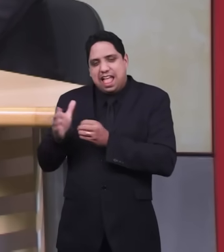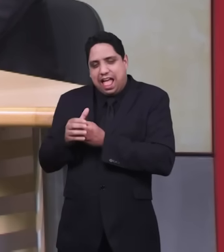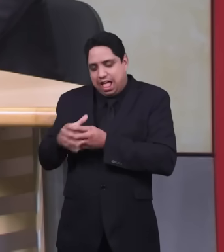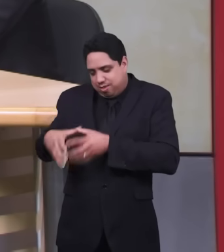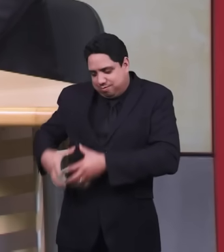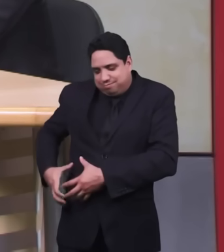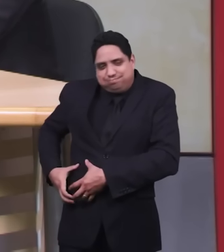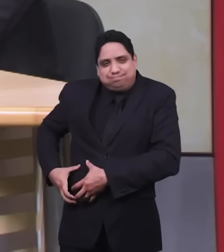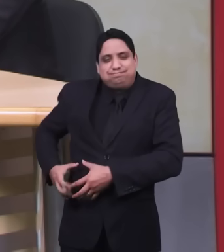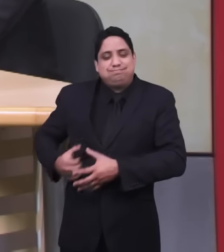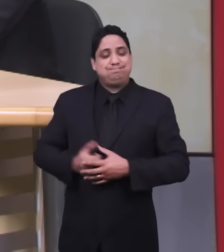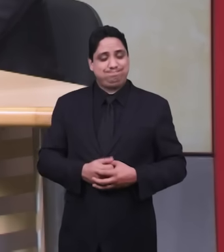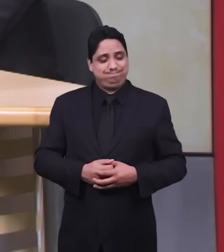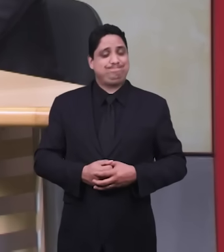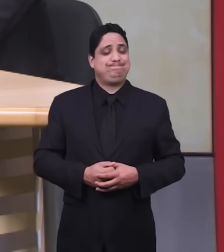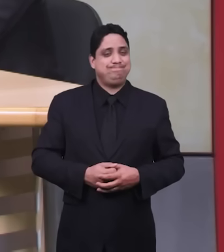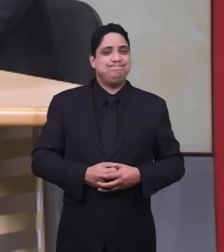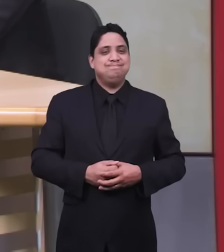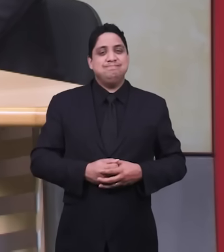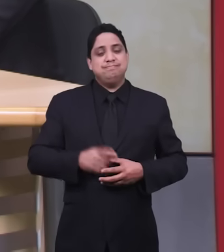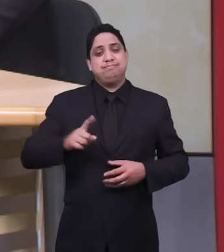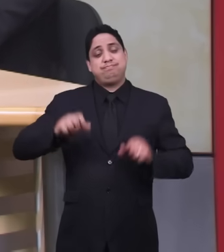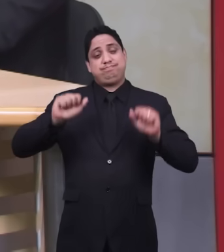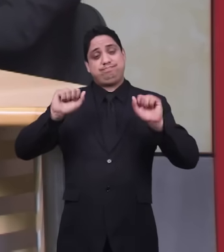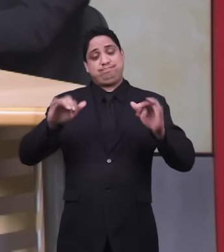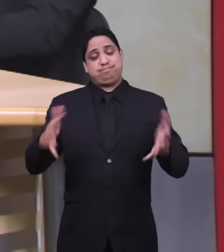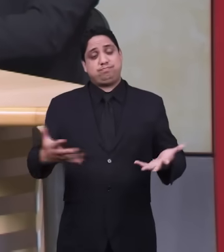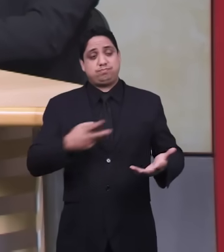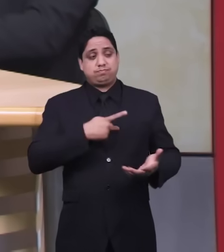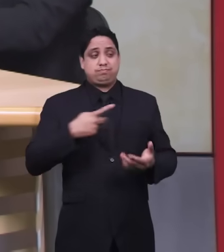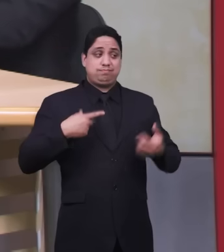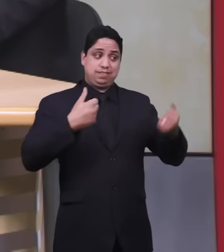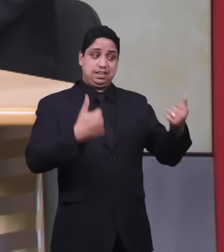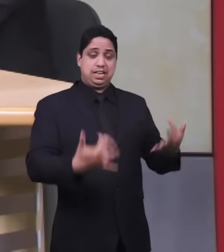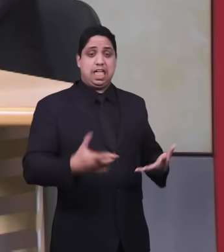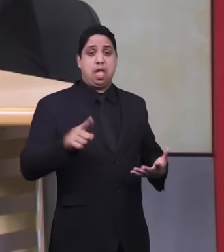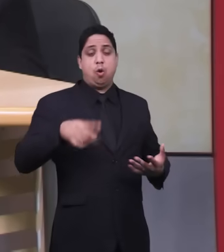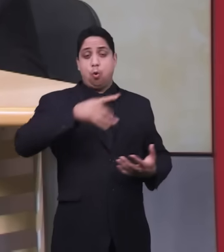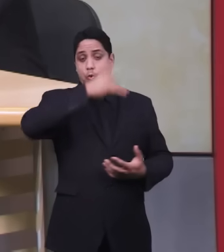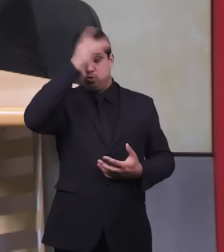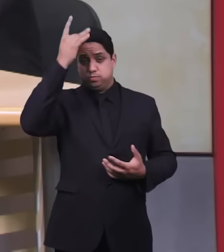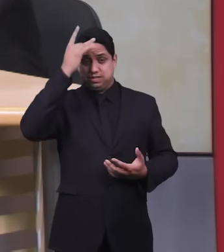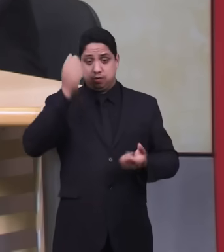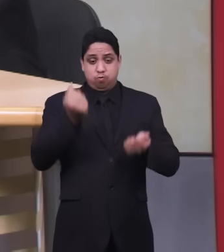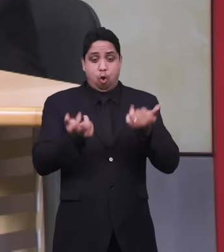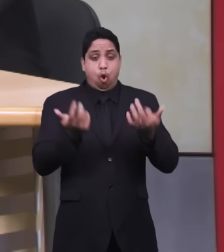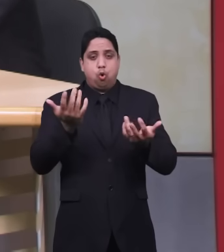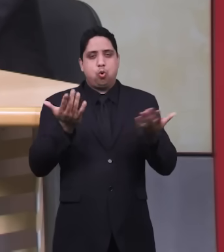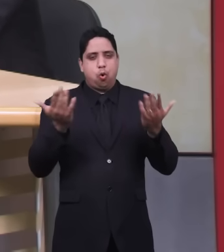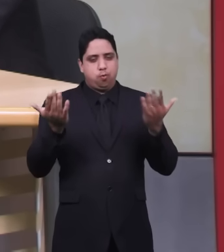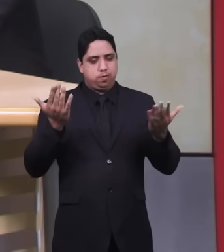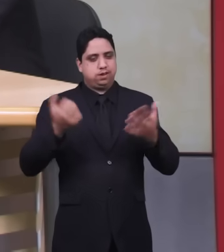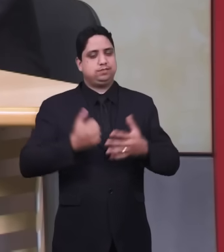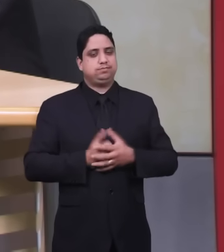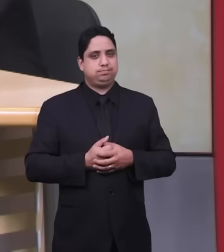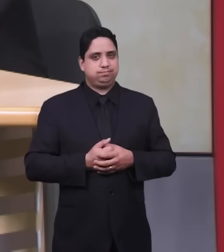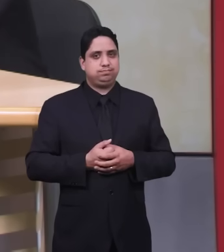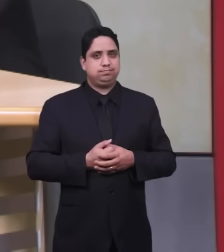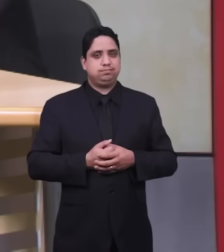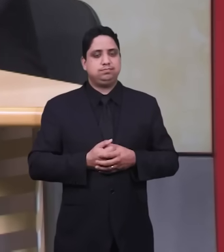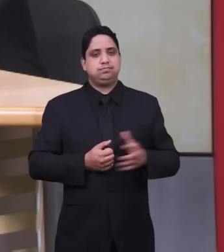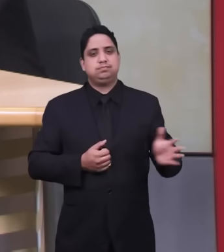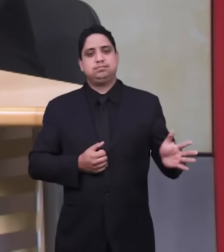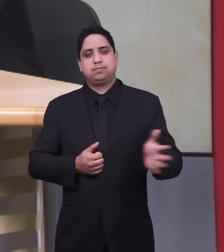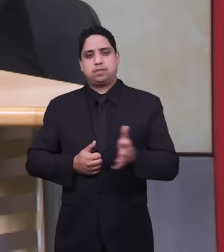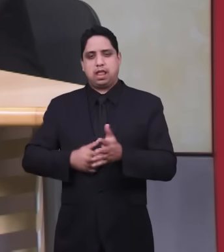a benção aqui que o pastor Alexandre mostrou aqui, né? O fogo, né? A benção, o azeite, exatamente, o fogo, né? Nesse momento,